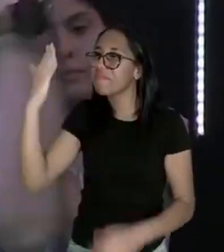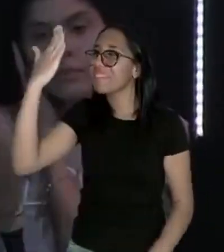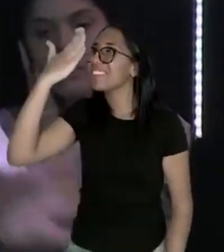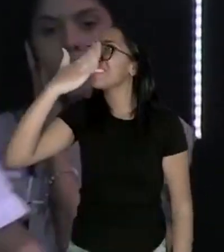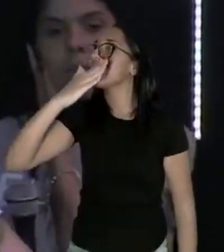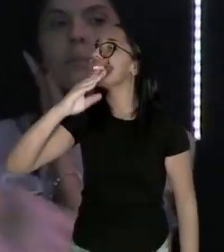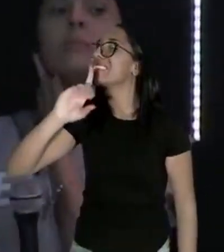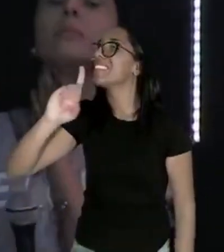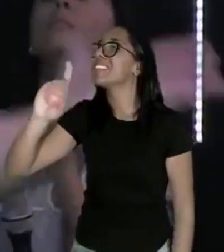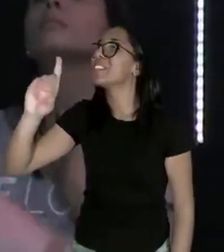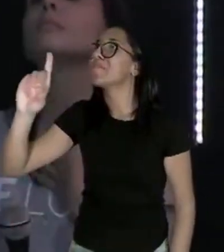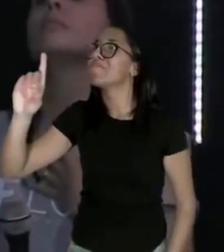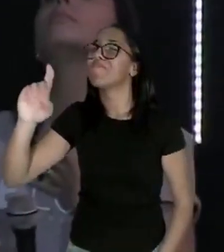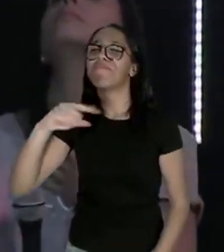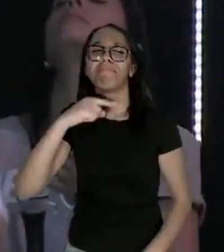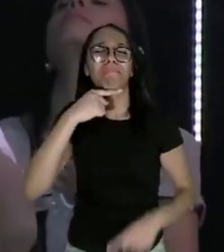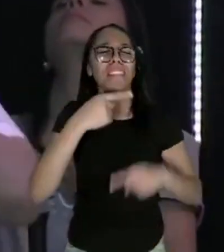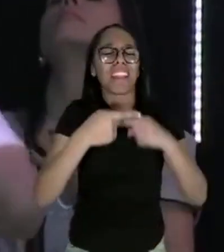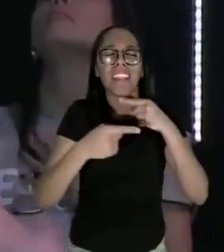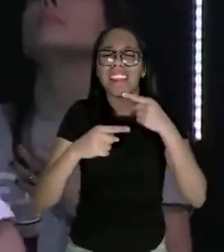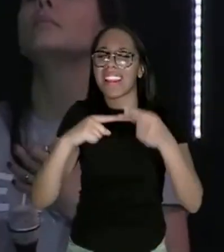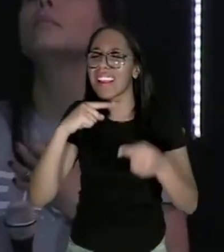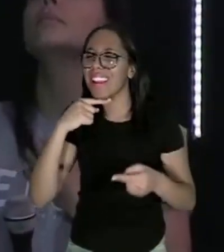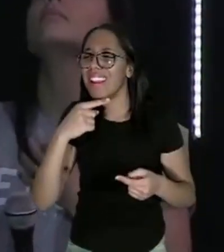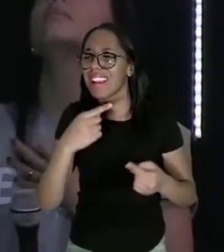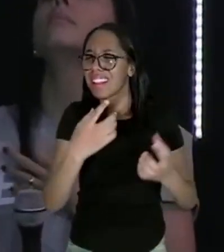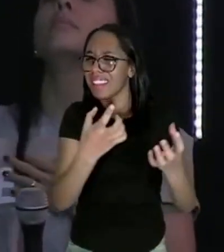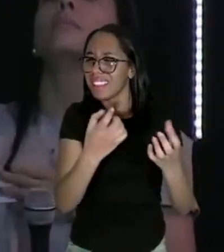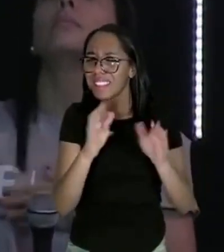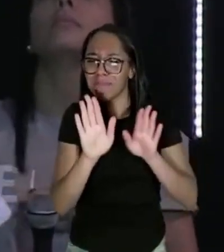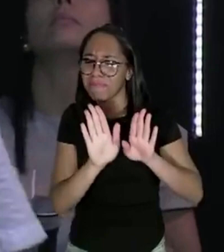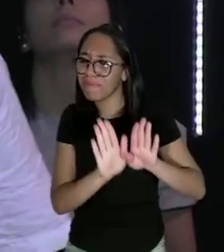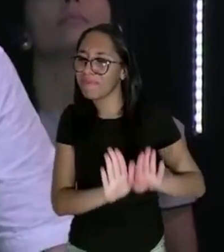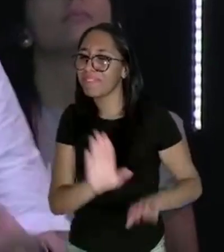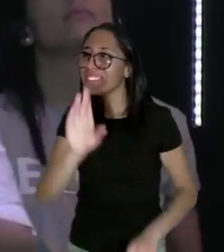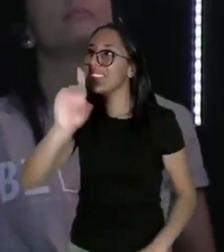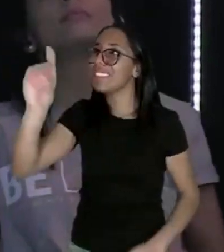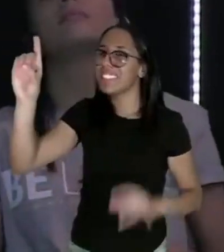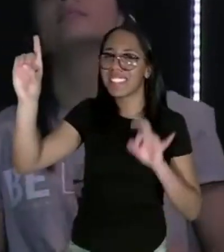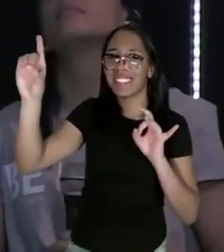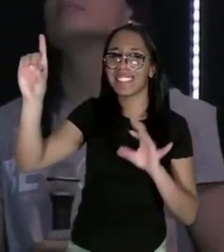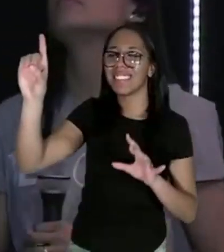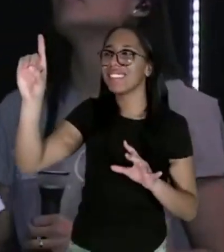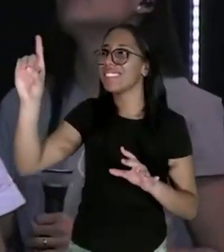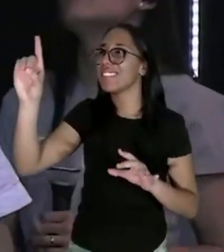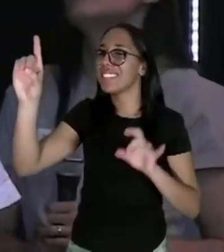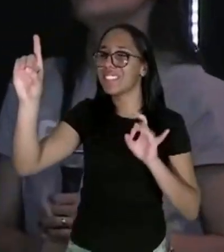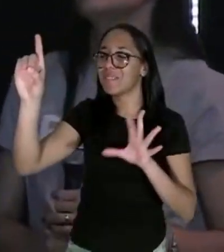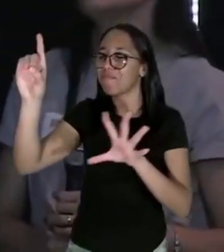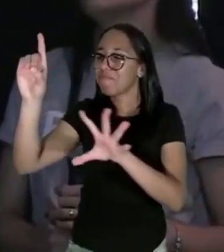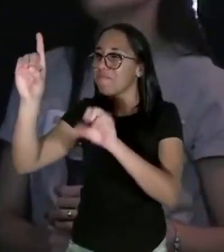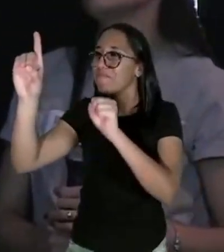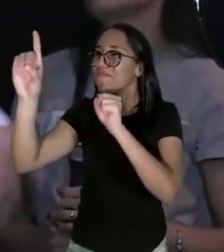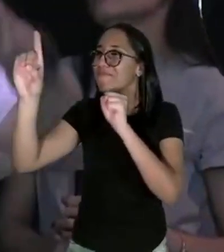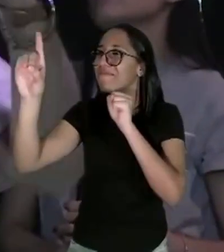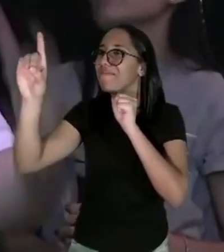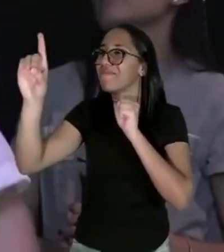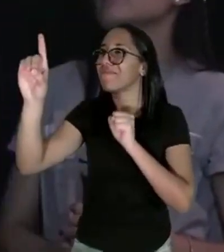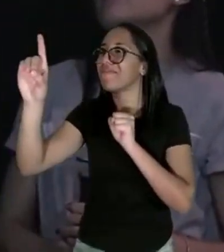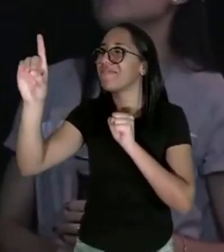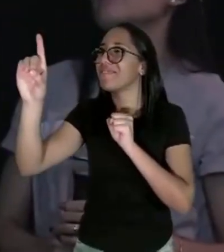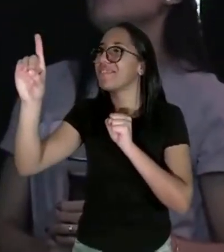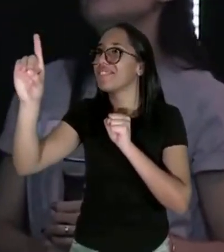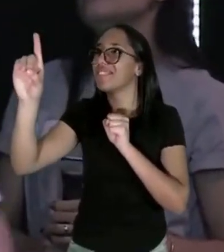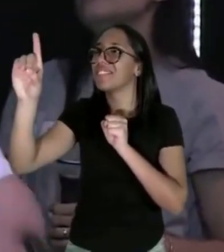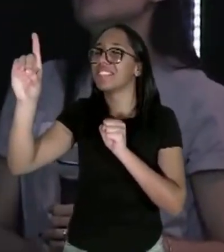conselheiro, não precisava de amigo, era eu e a Bíblia e eu. Lembra dessa fase? Lembra dessa fase que você colocava o louvor no rádio, meu Deus